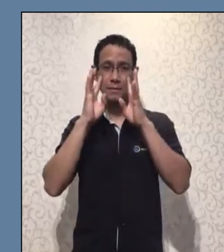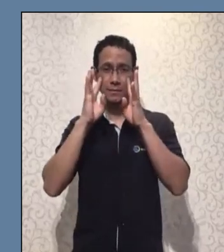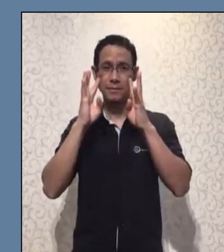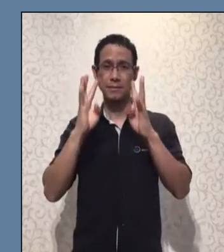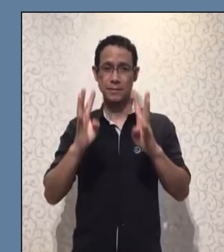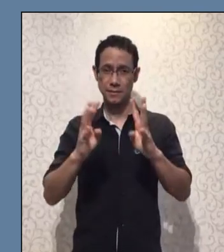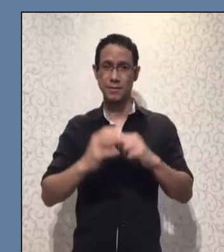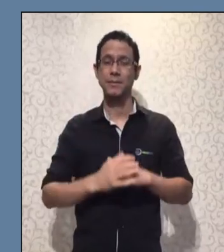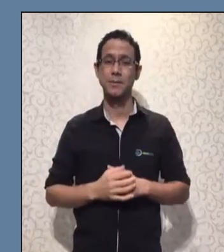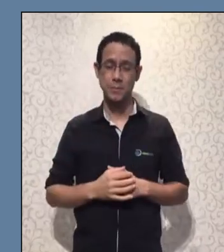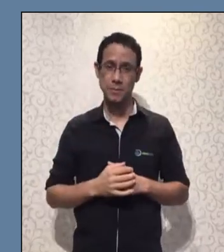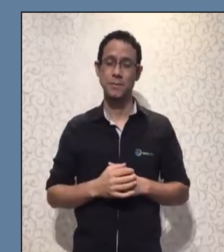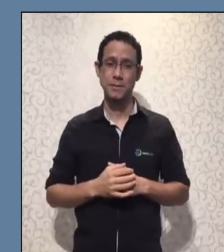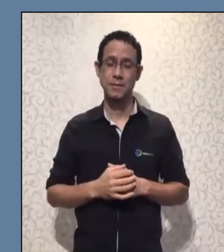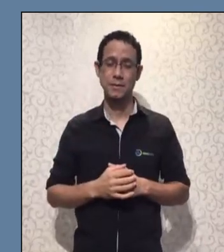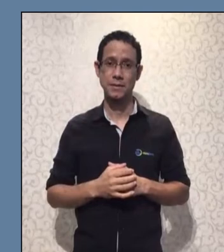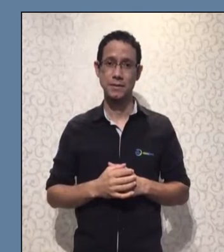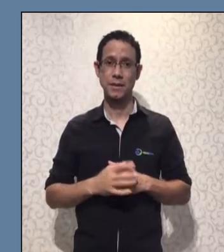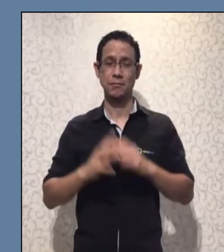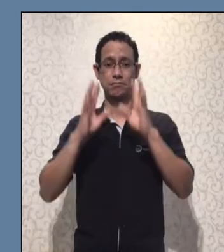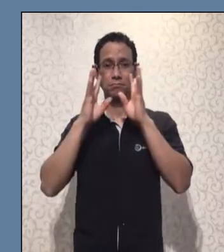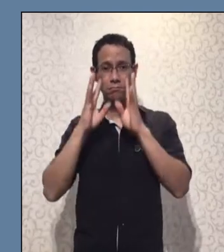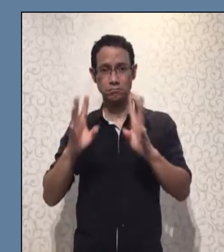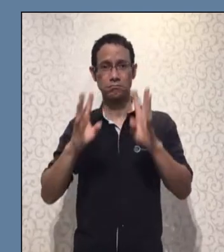canais de escuta,